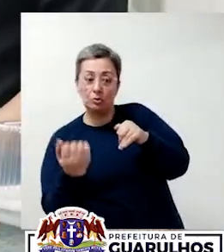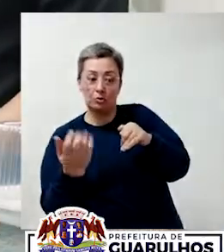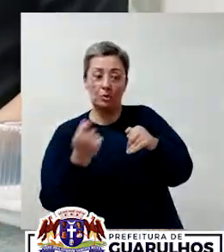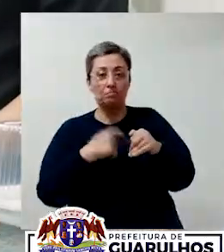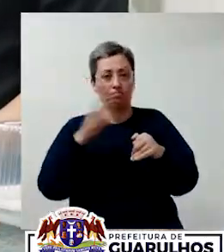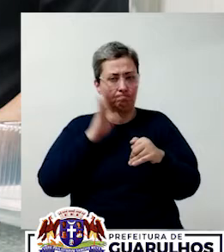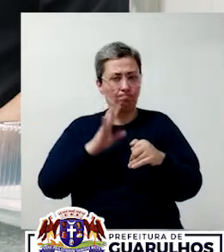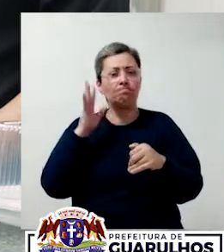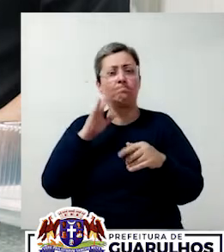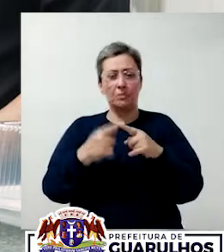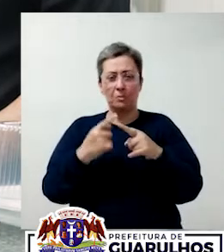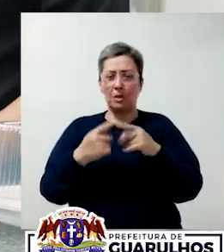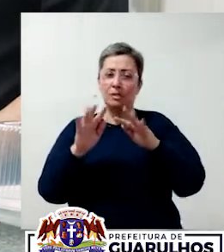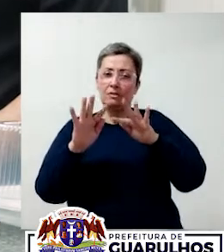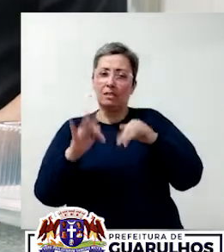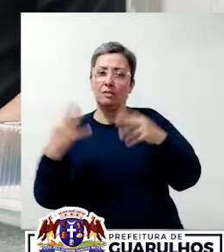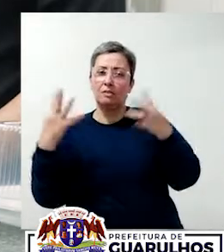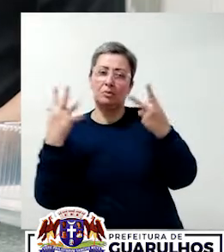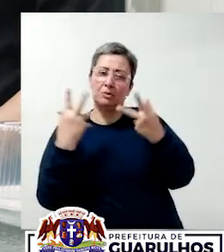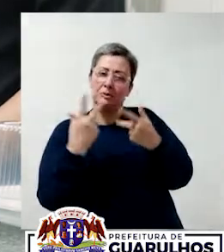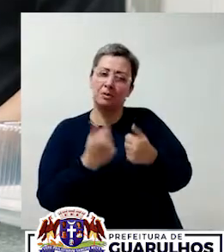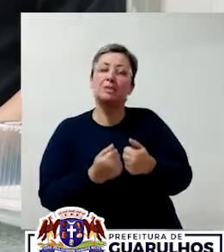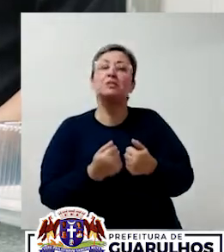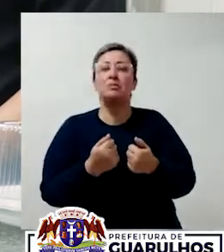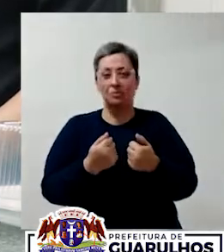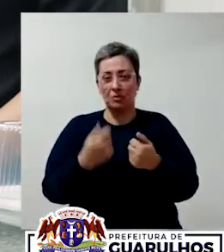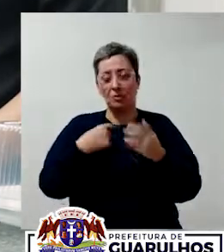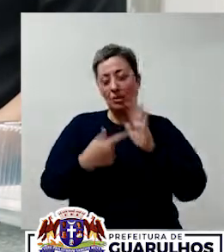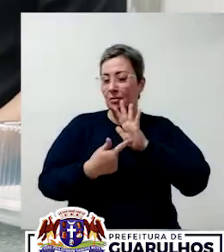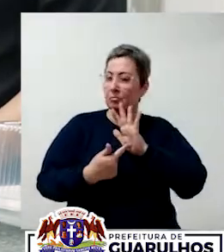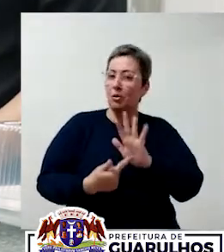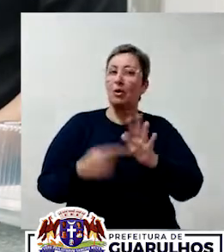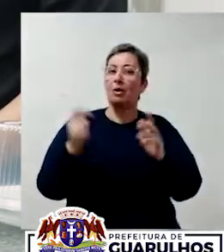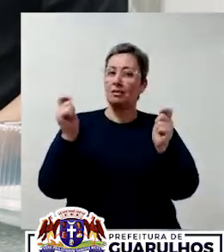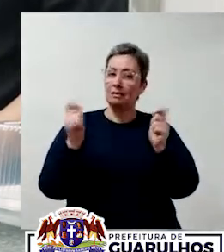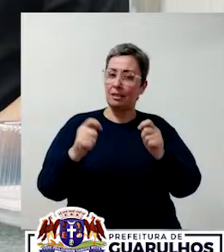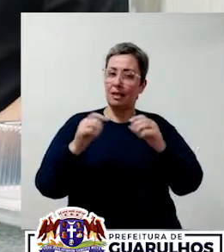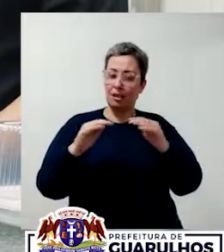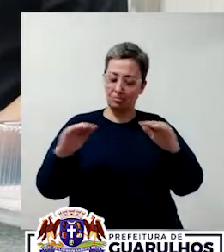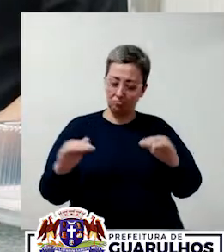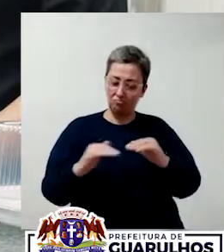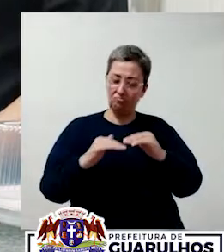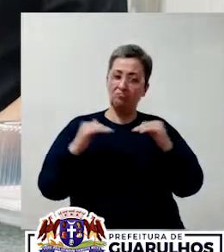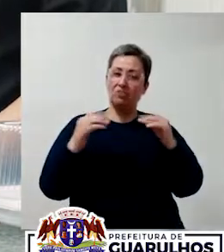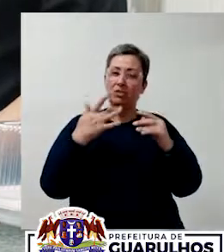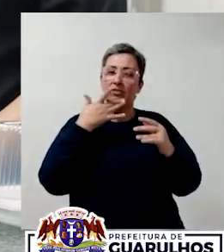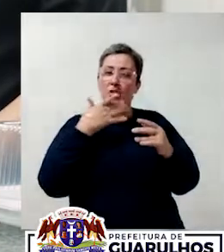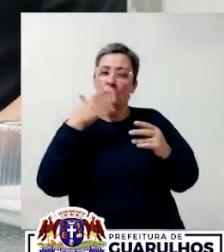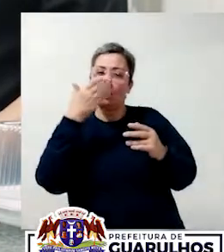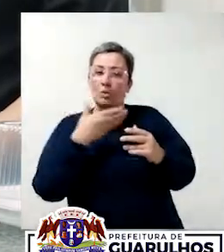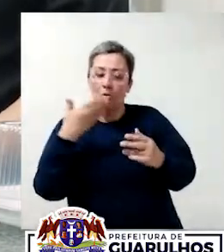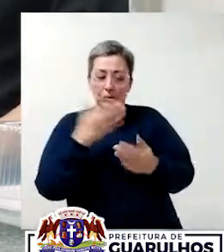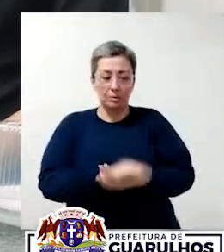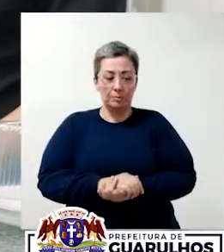está fazendo aqui é uma parte de acabamento. É uma parte que fica bem bacana, porque você dá um toque final, você